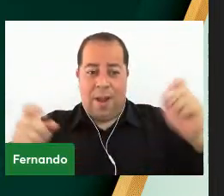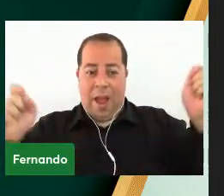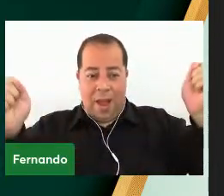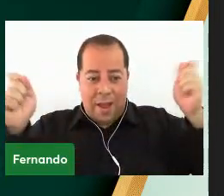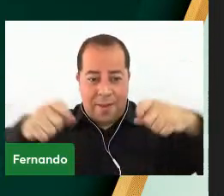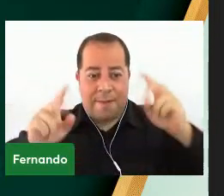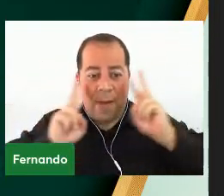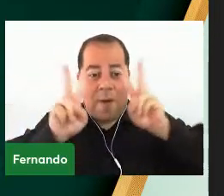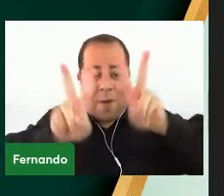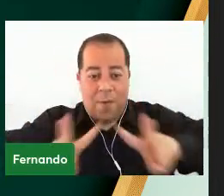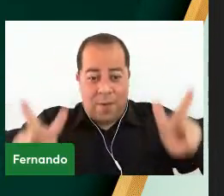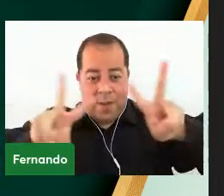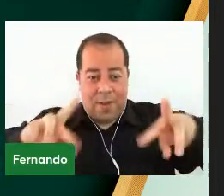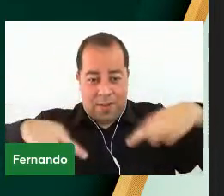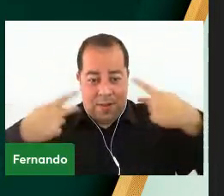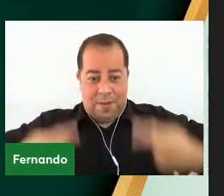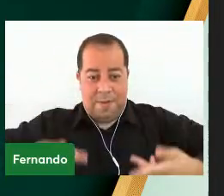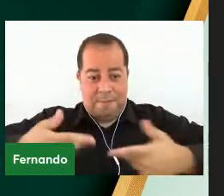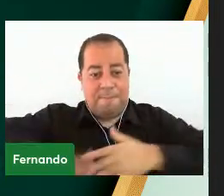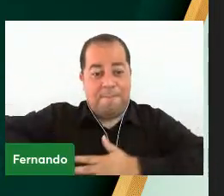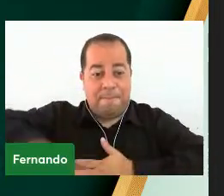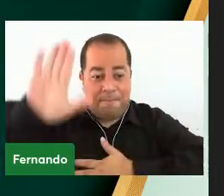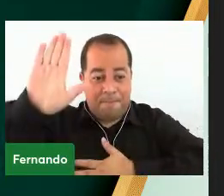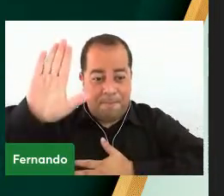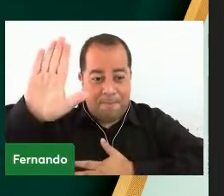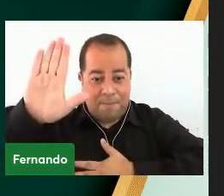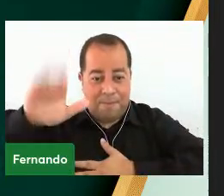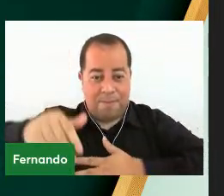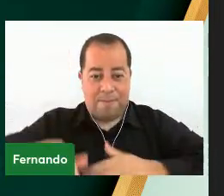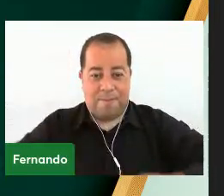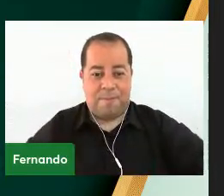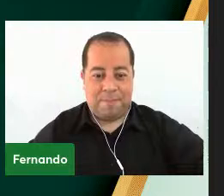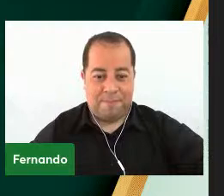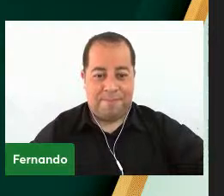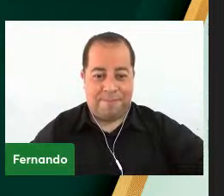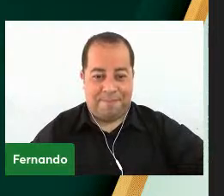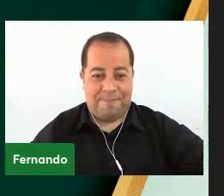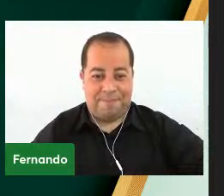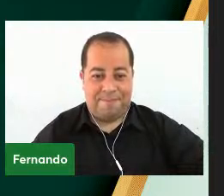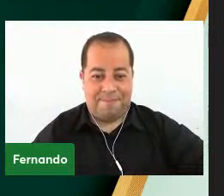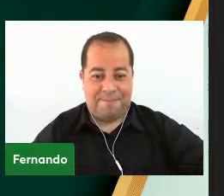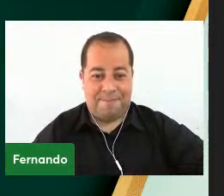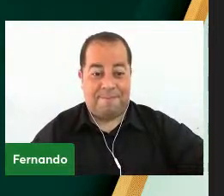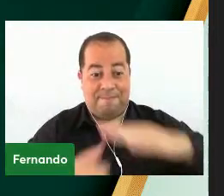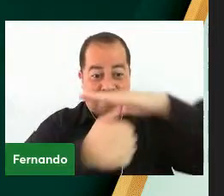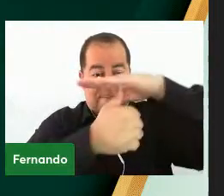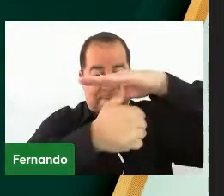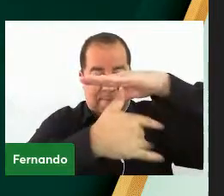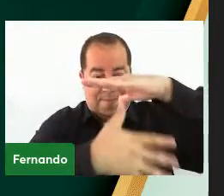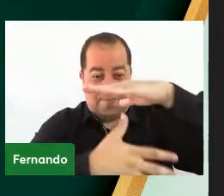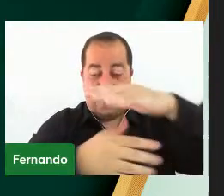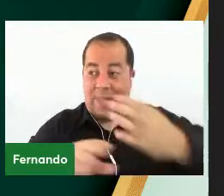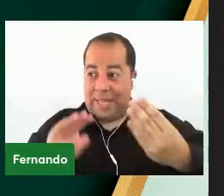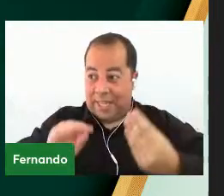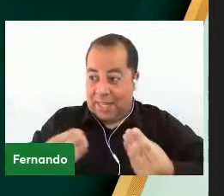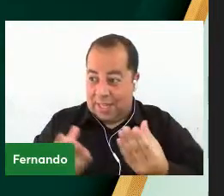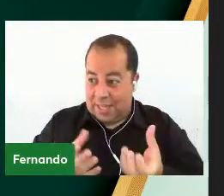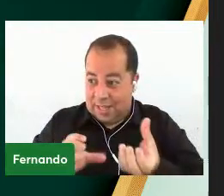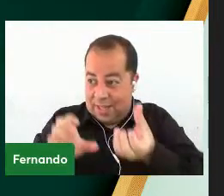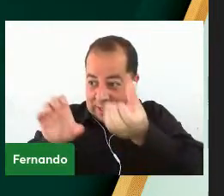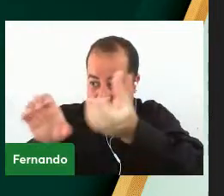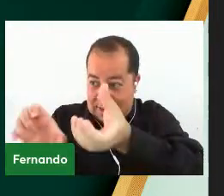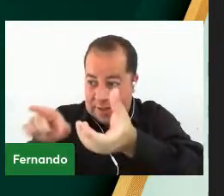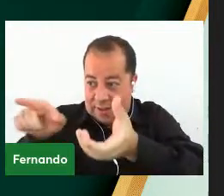visão humanística, assim eu prometo. A pró-reitora outorga o grau à graduanda